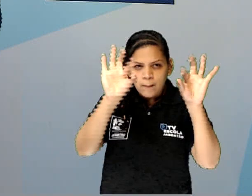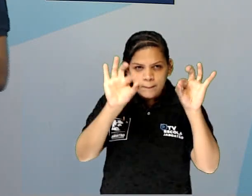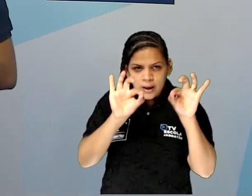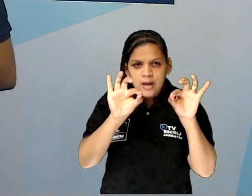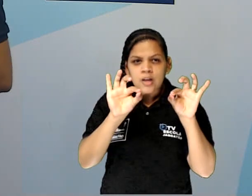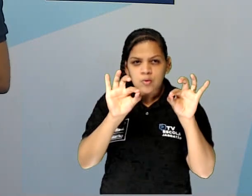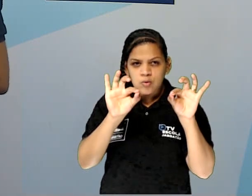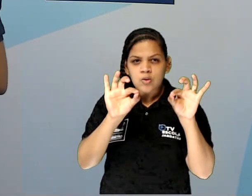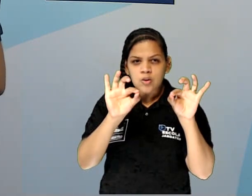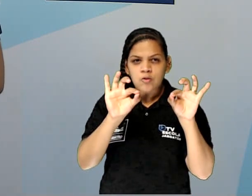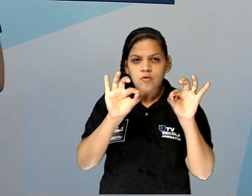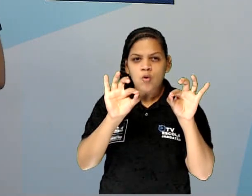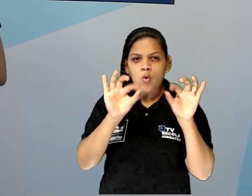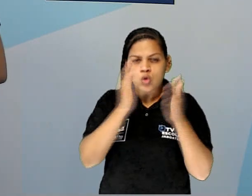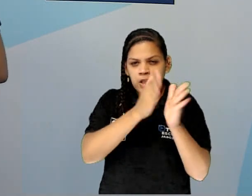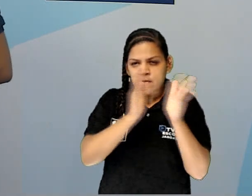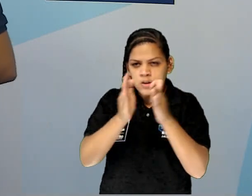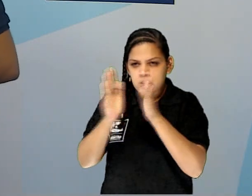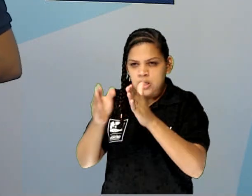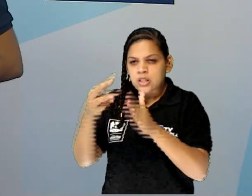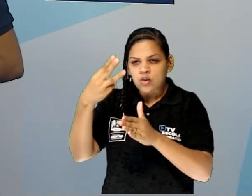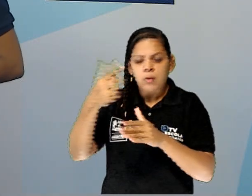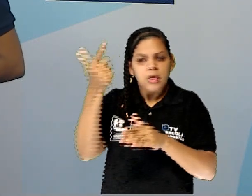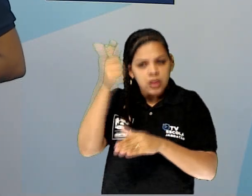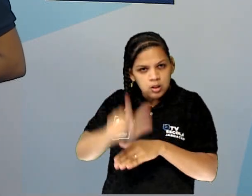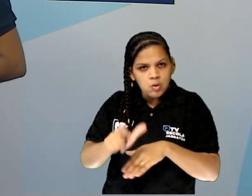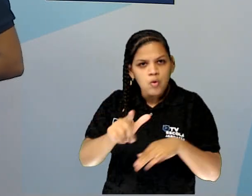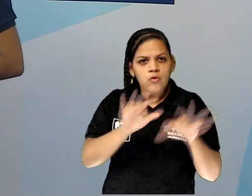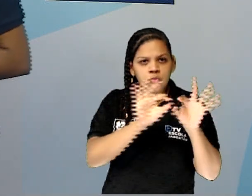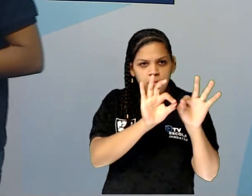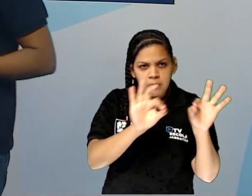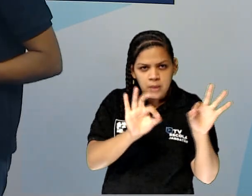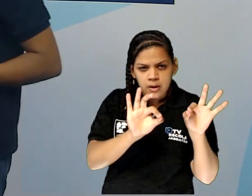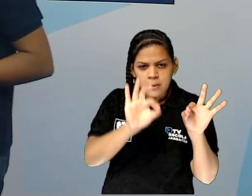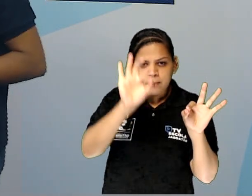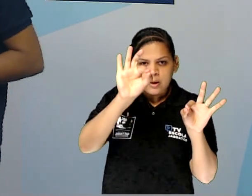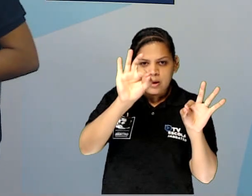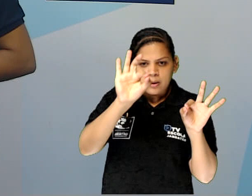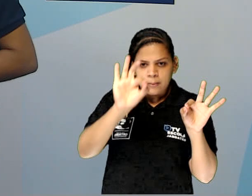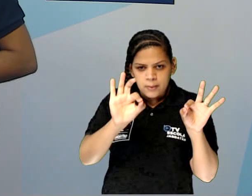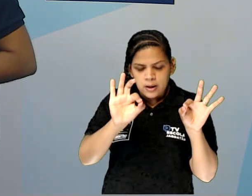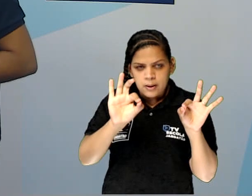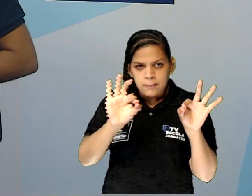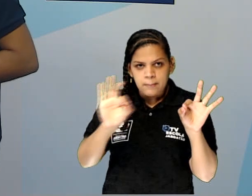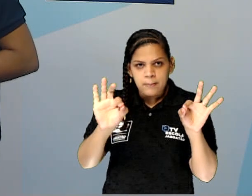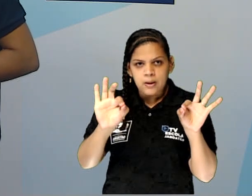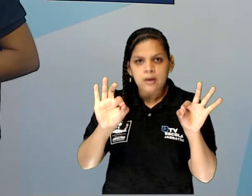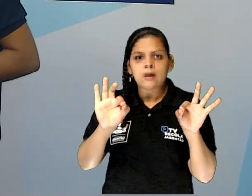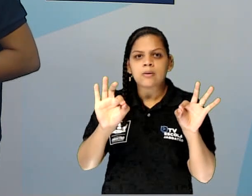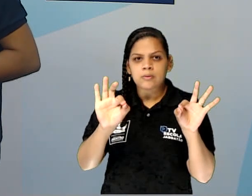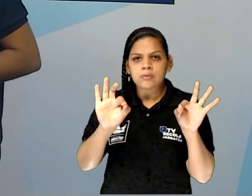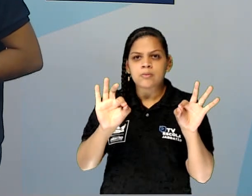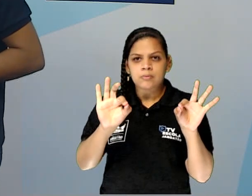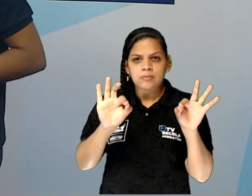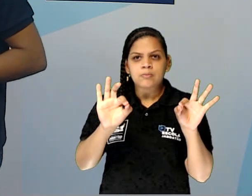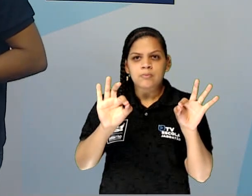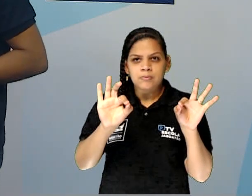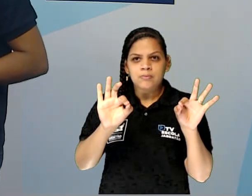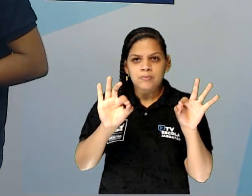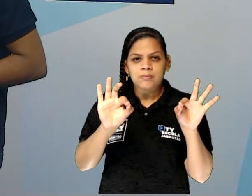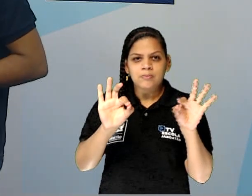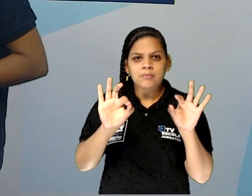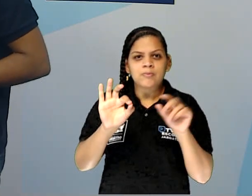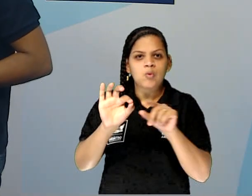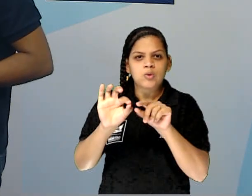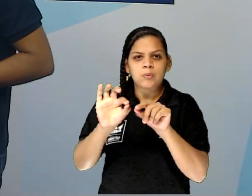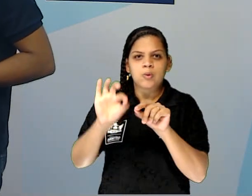dividir em 3 partes de novo. Ó. Dividir em 3 partes e um subir. Quer dizer que esse segmento vai formar o quê? 1, 2, 3, 4.